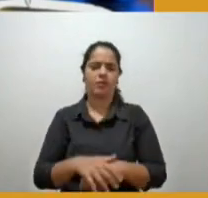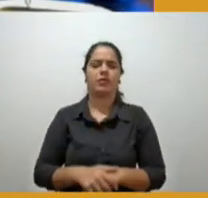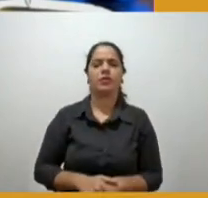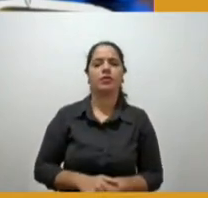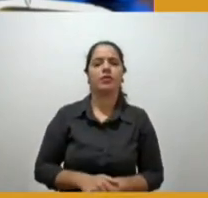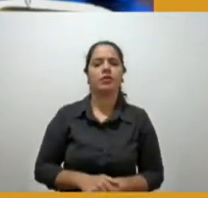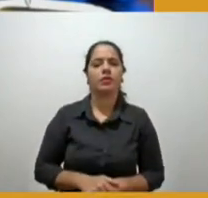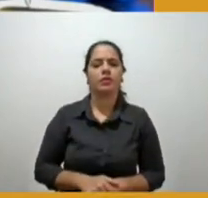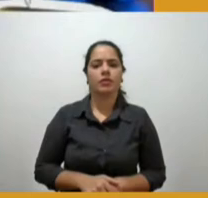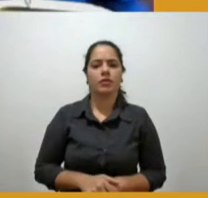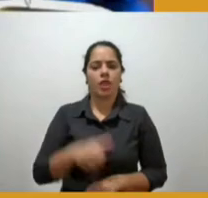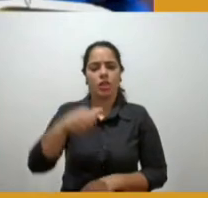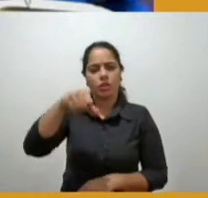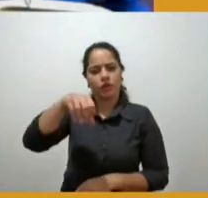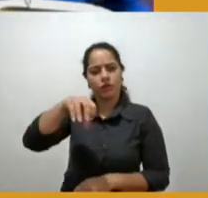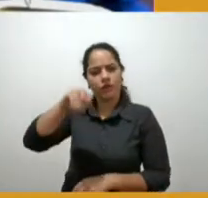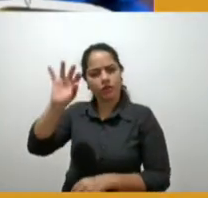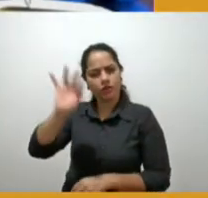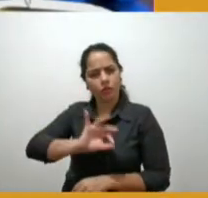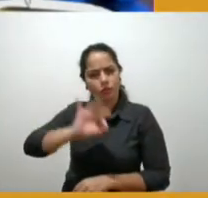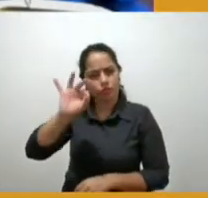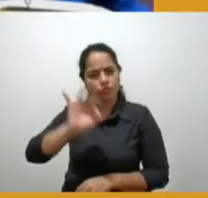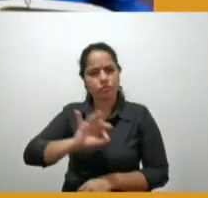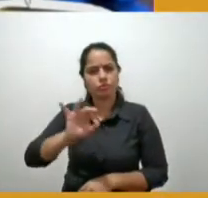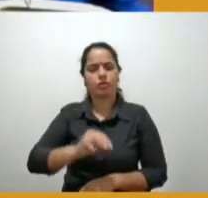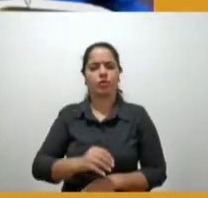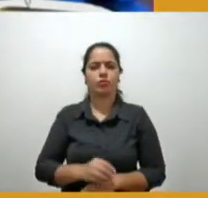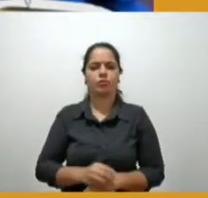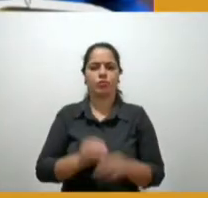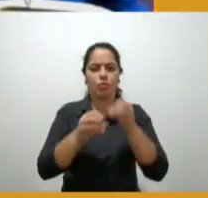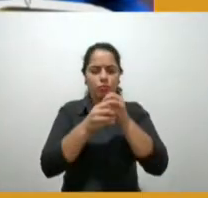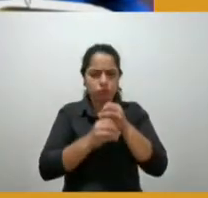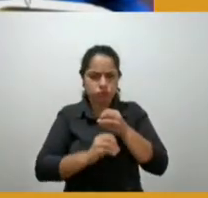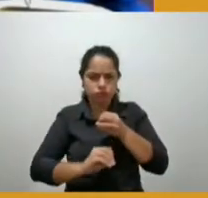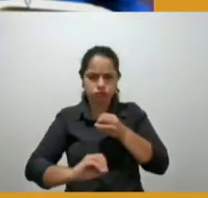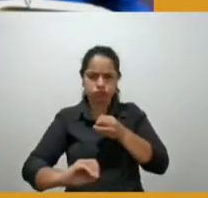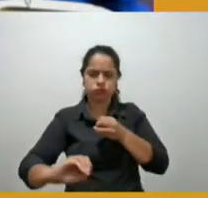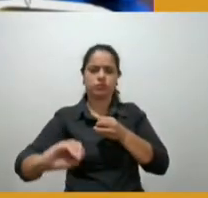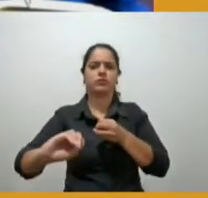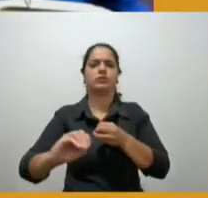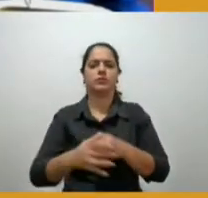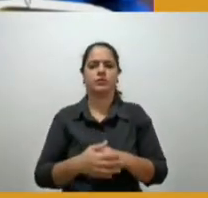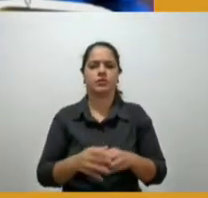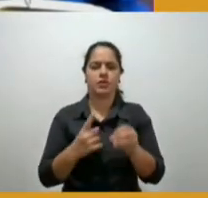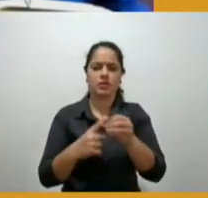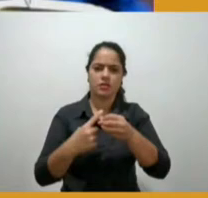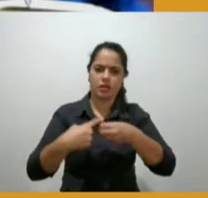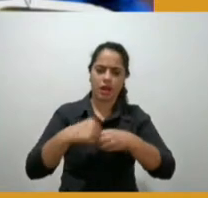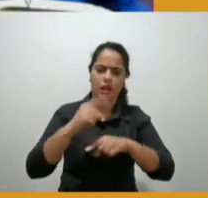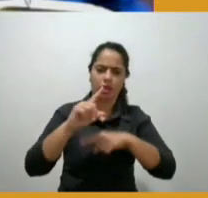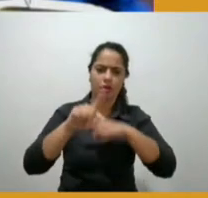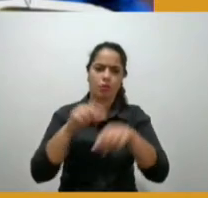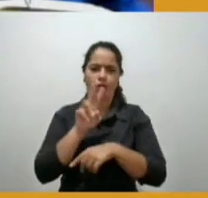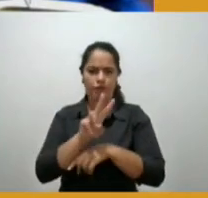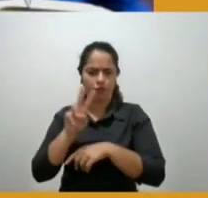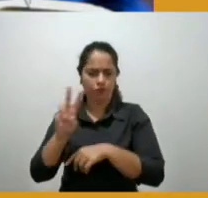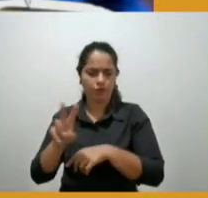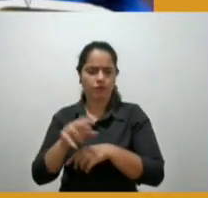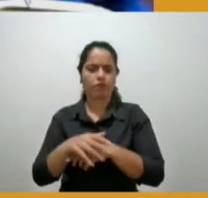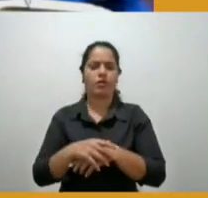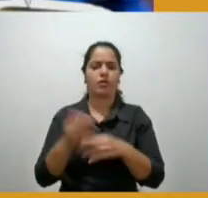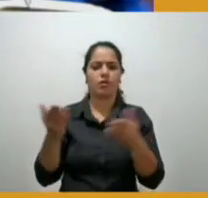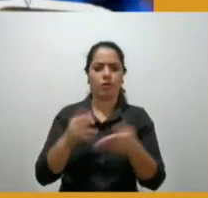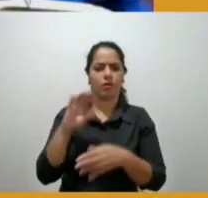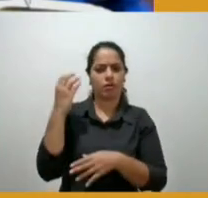90% dos bairros da cidade, depois foi feito de Vila Velha, agora fizemos de Cariacica, vamos